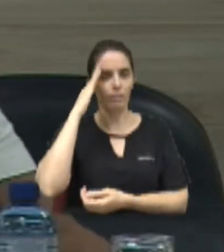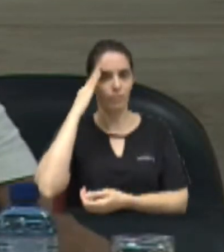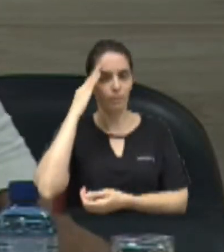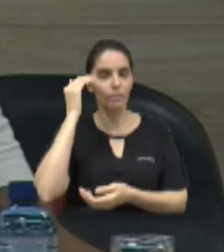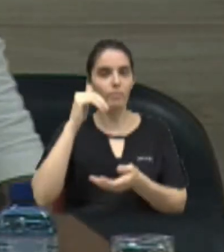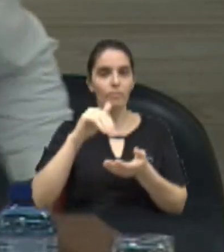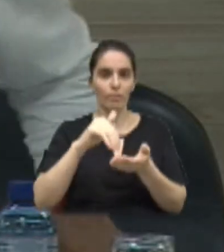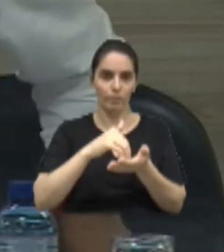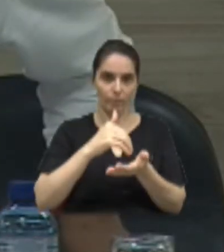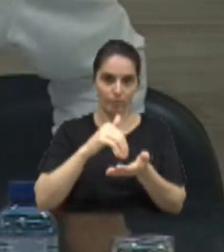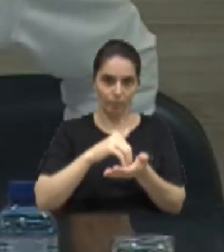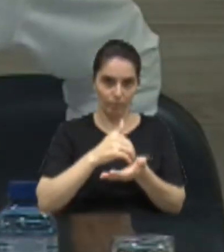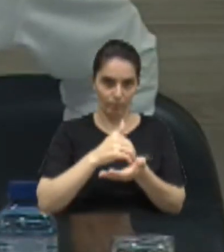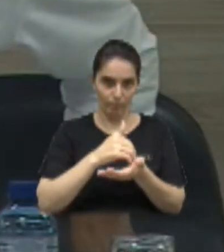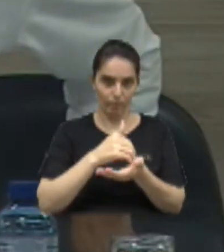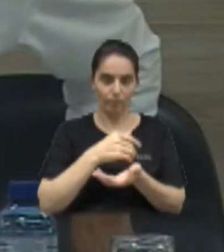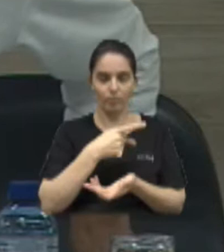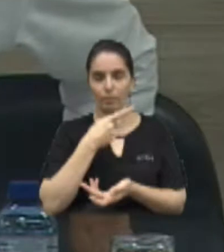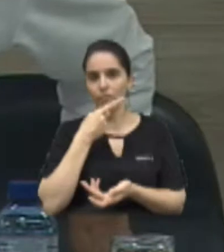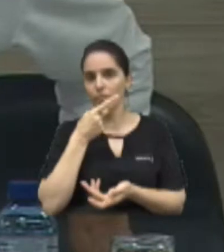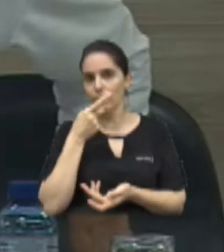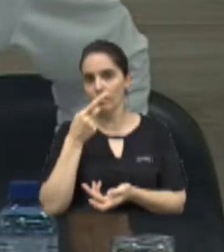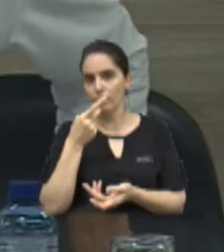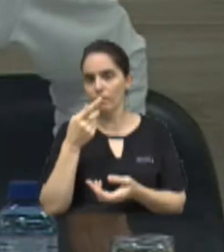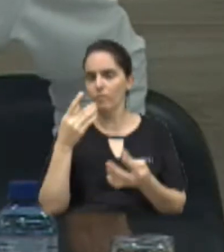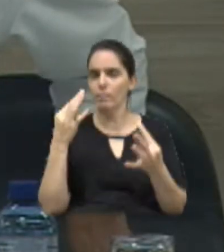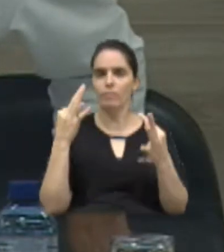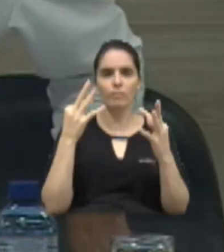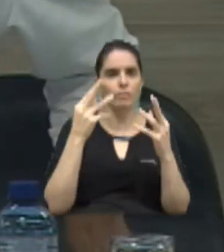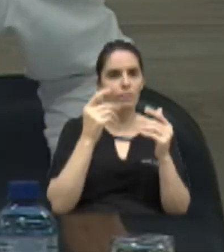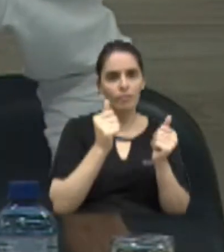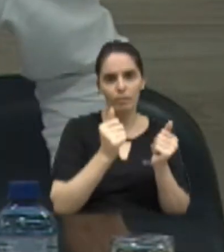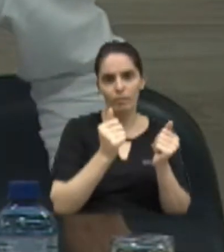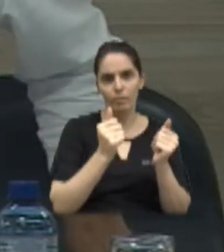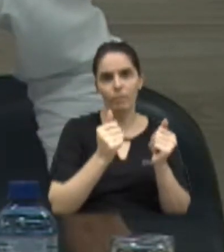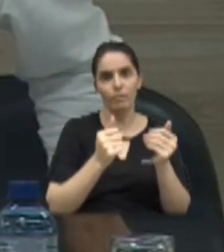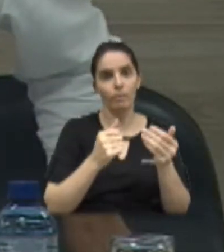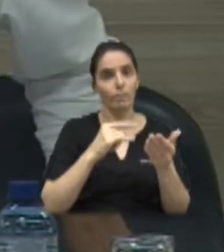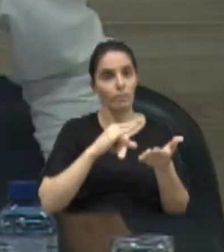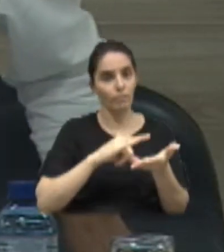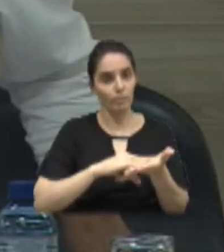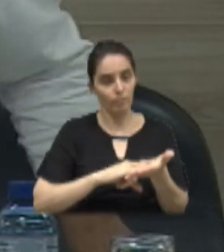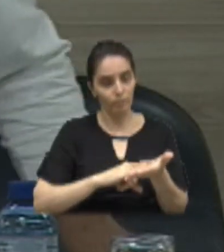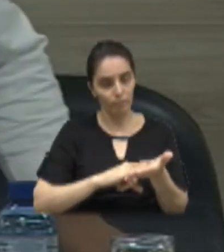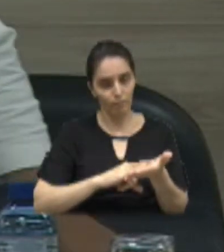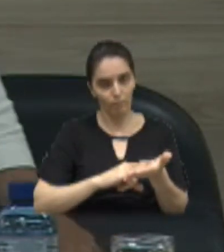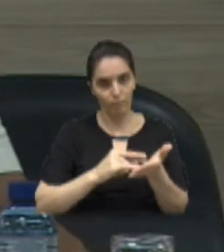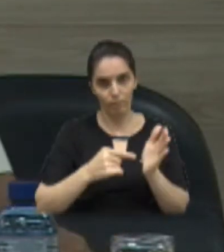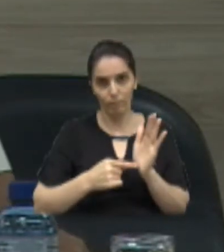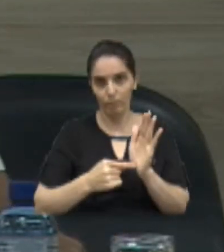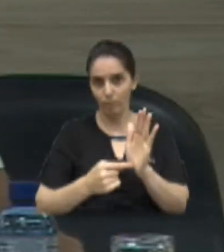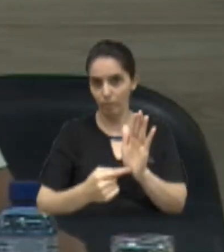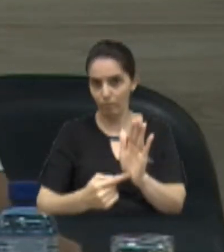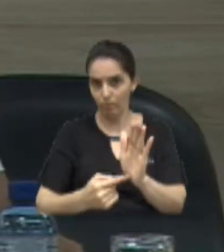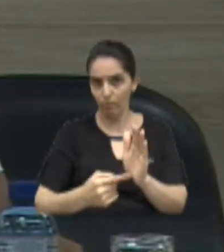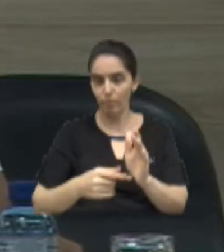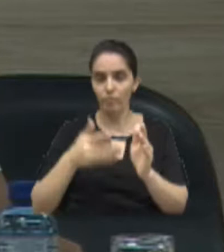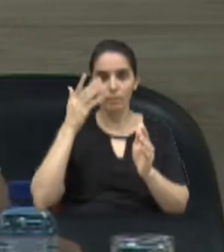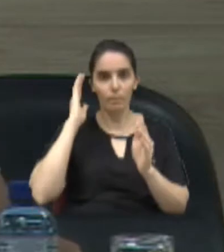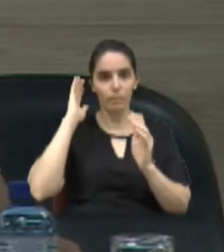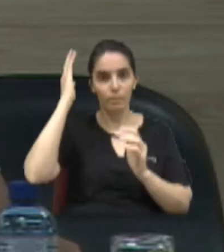secretário disse ter todos os laudos, todas as verificações, e dei a ideia de que